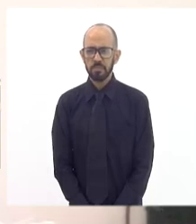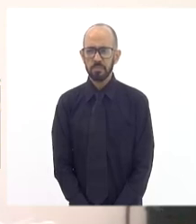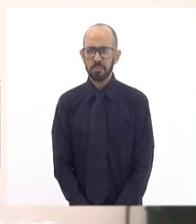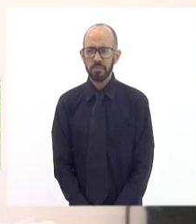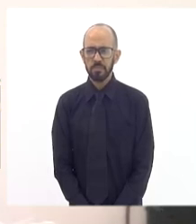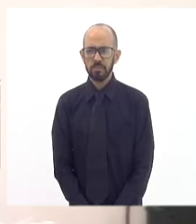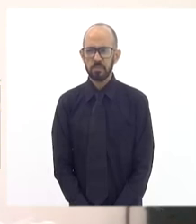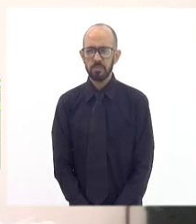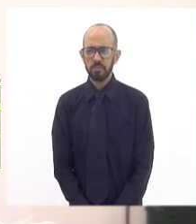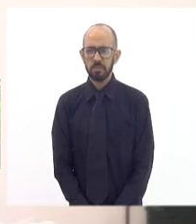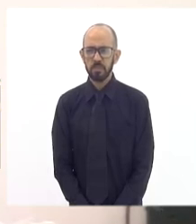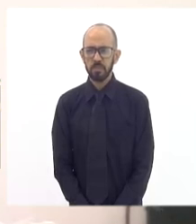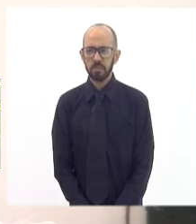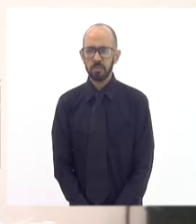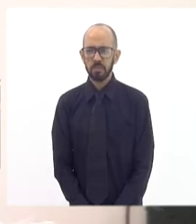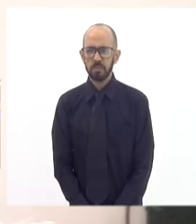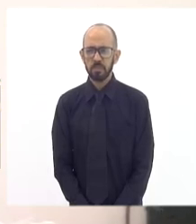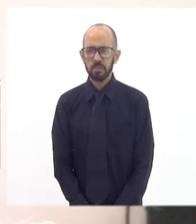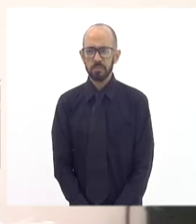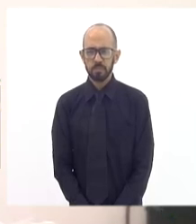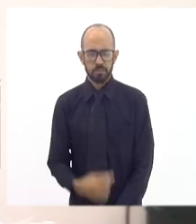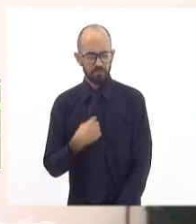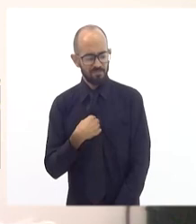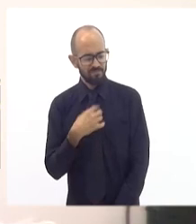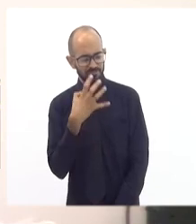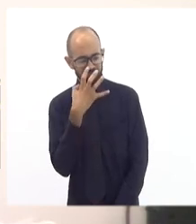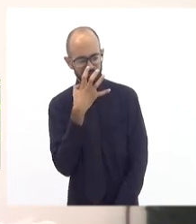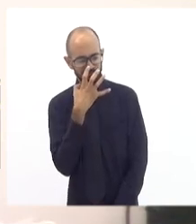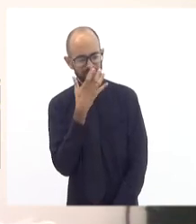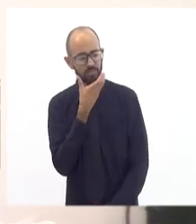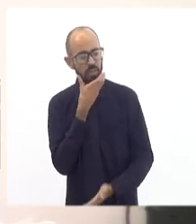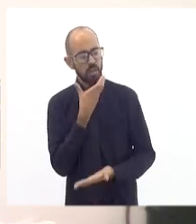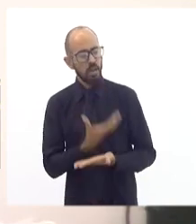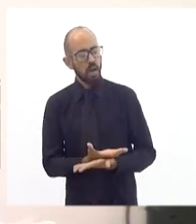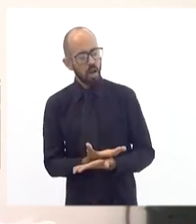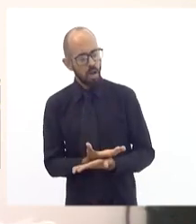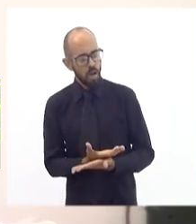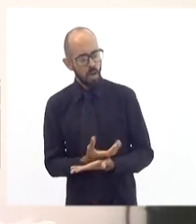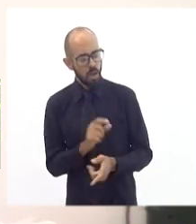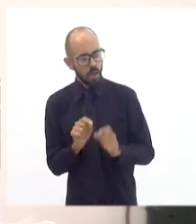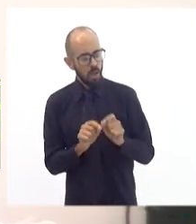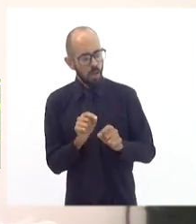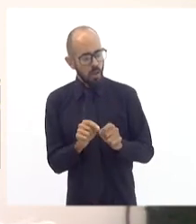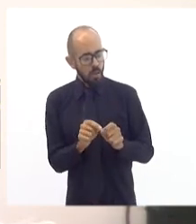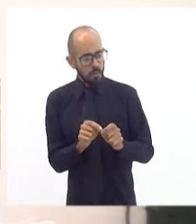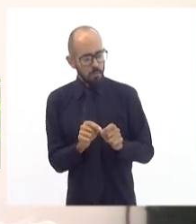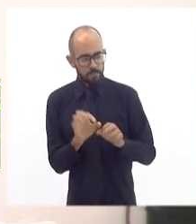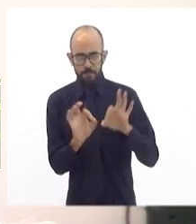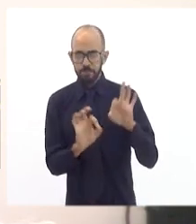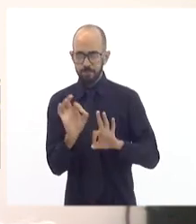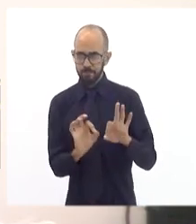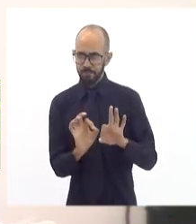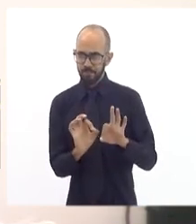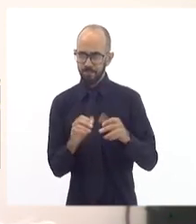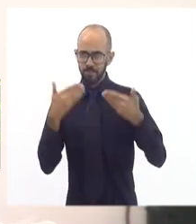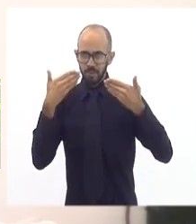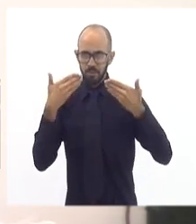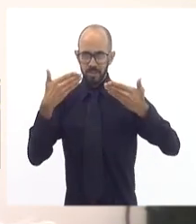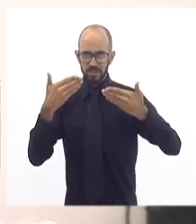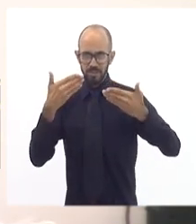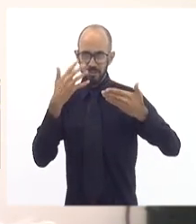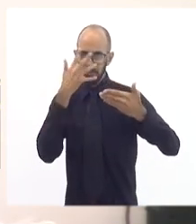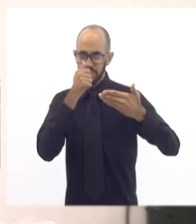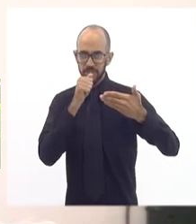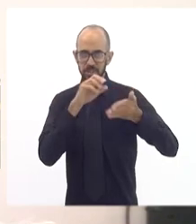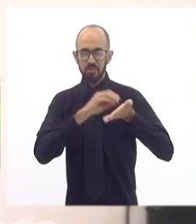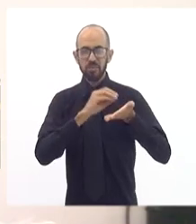Esse é o que mais me impressiona é que o projeto é a sua apresentação bonita Gilberto não